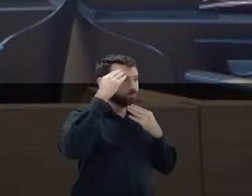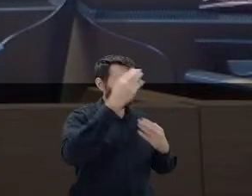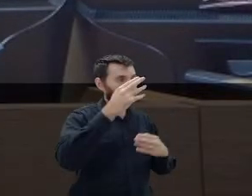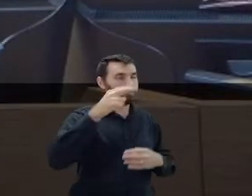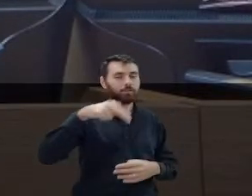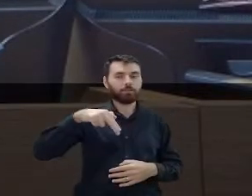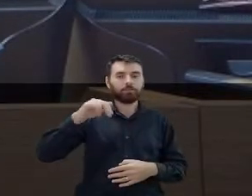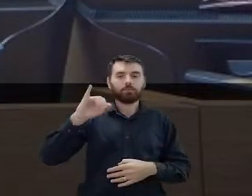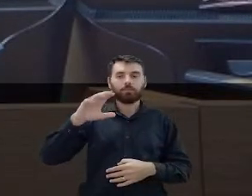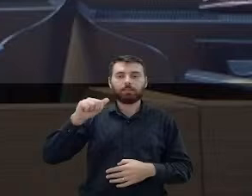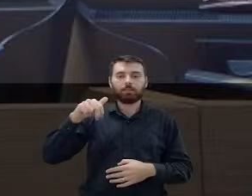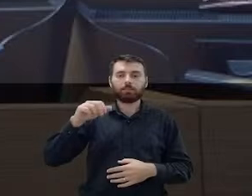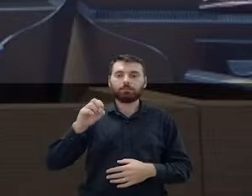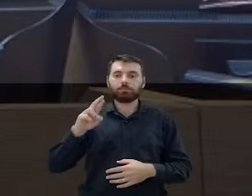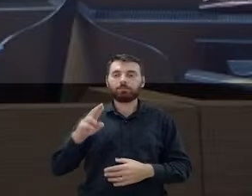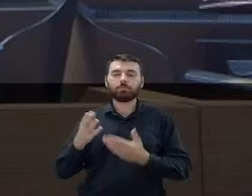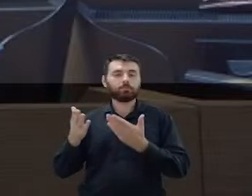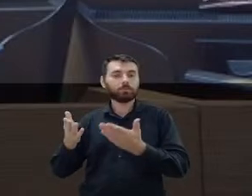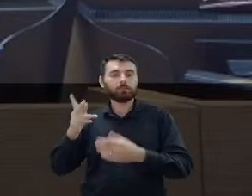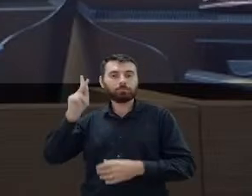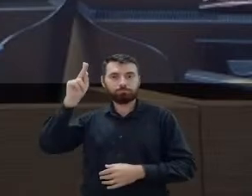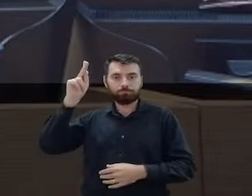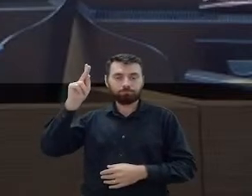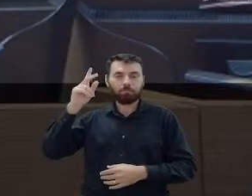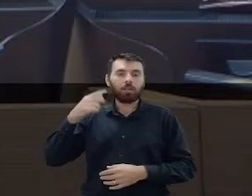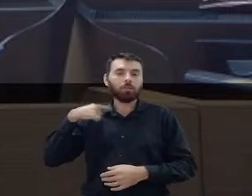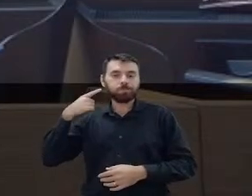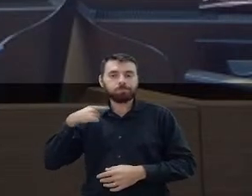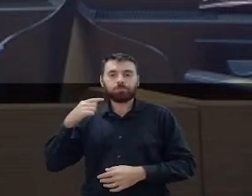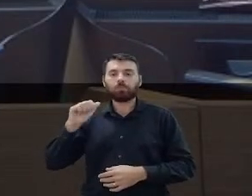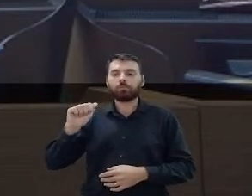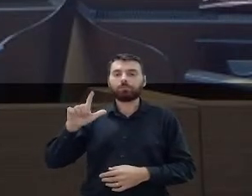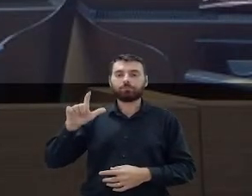Doutor Aleph, o senhor tem a palavra pelo prazo regimental.